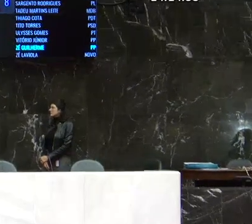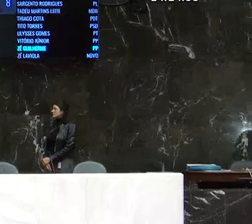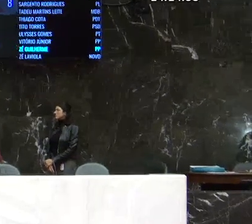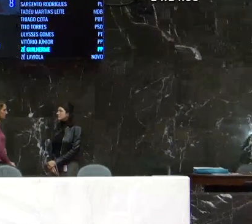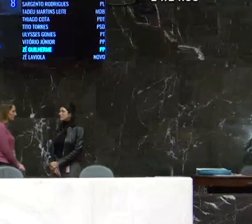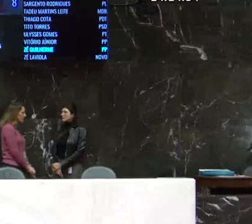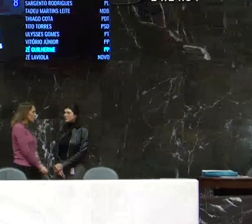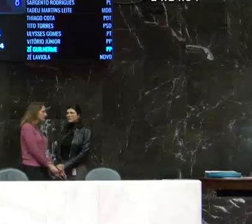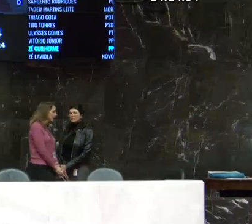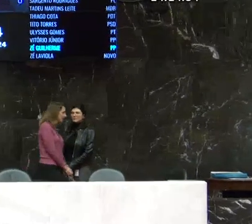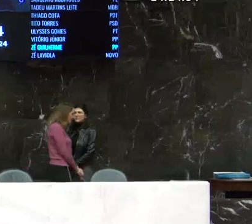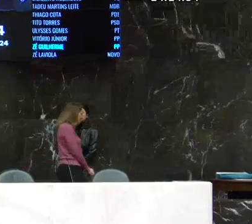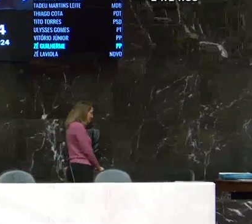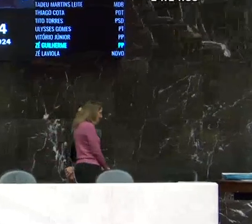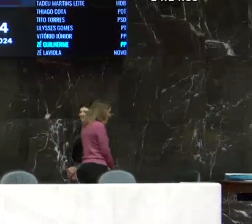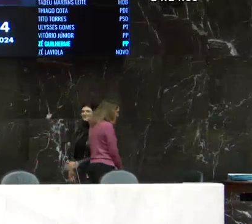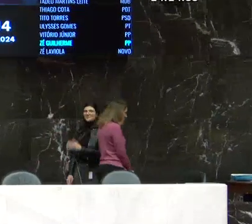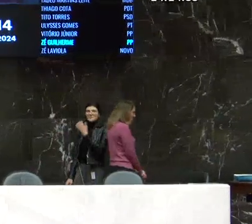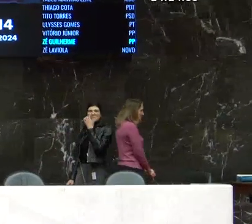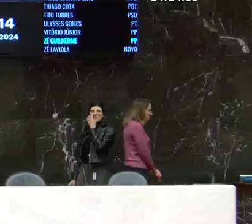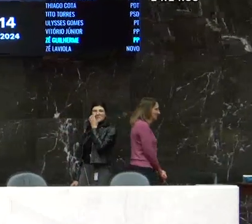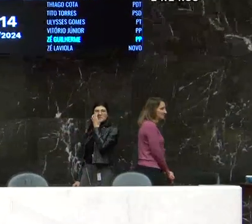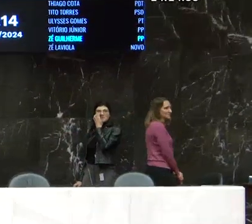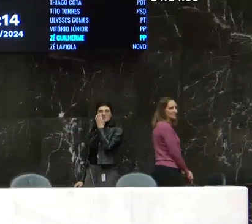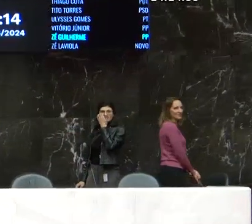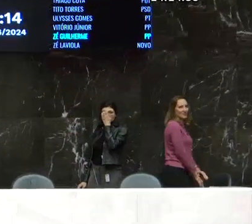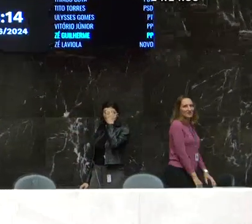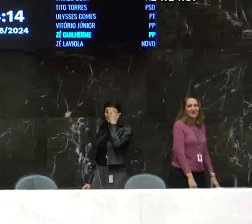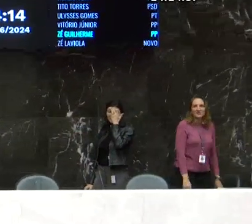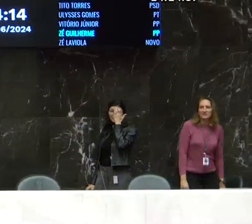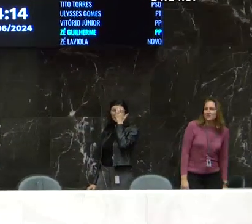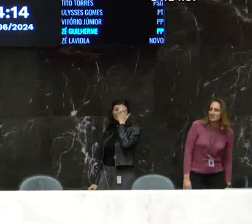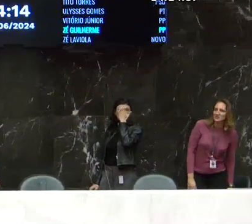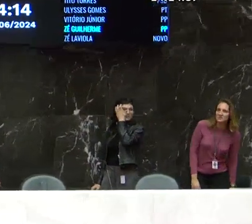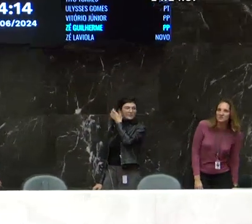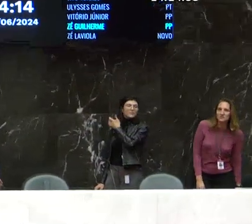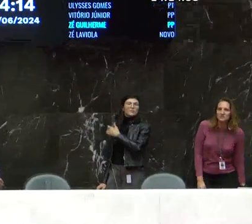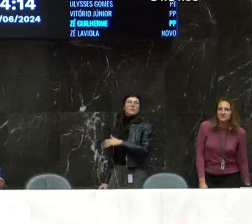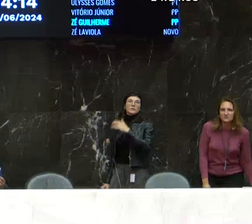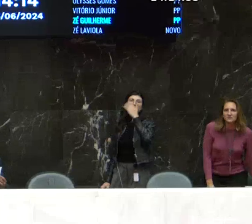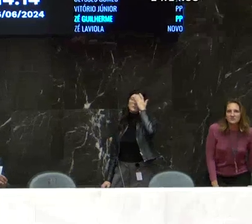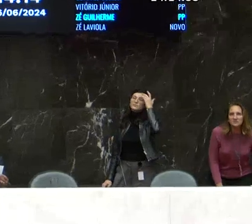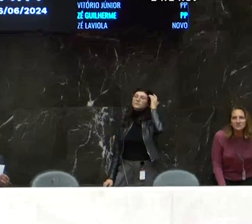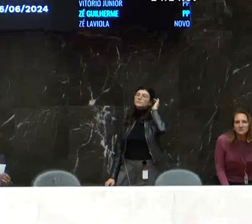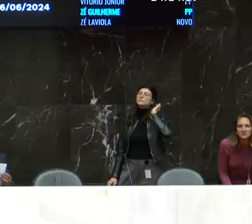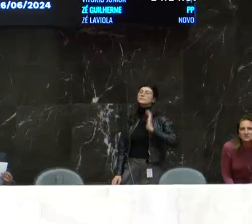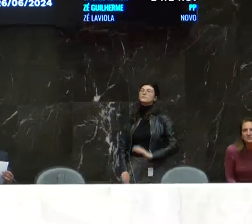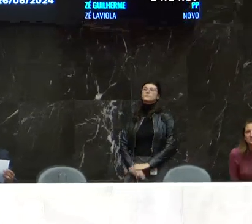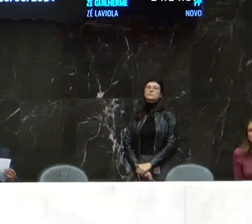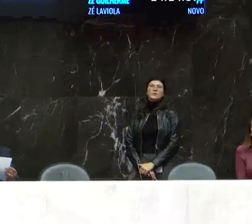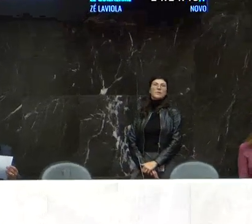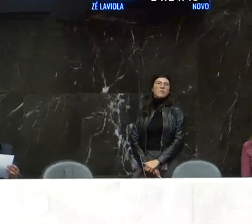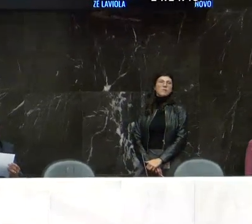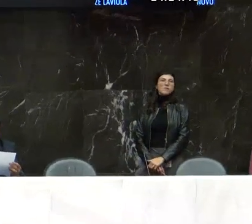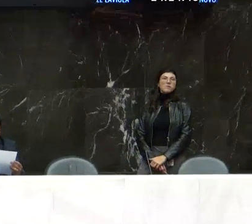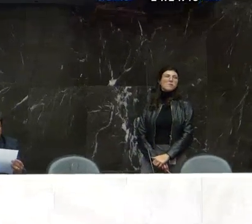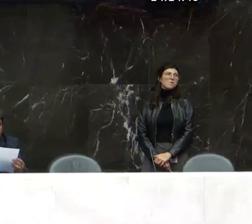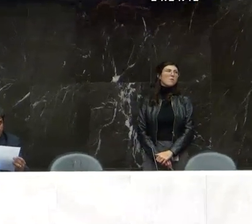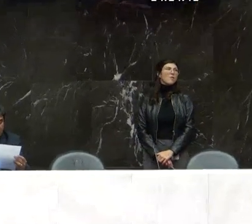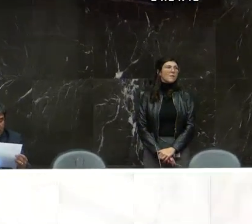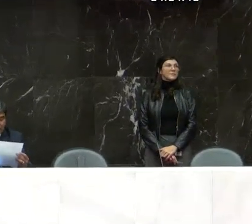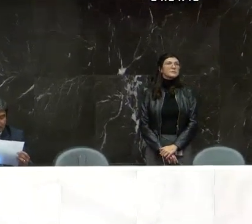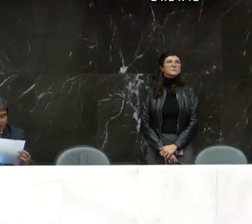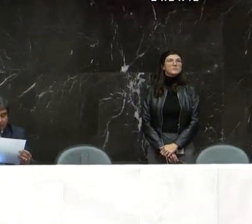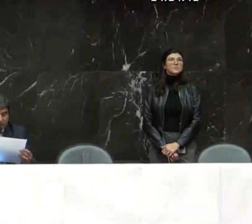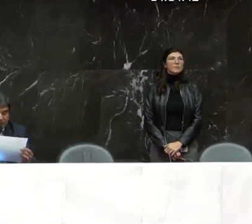pública, saúde e meio ambiente. Esta reunião foi aberta pelo deputado Betão, do PT. Lembrando que a reunião sempre